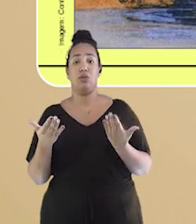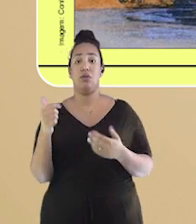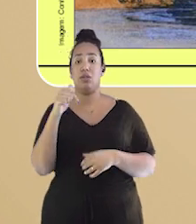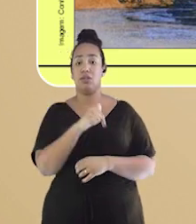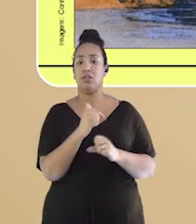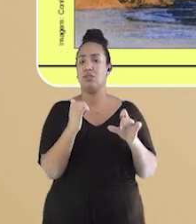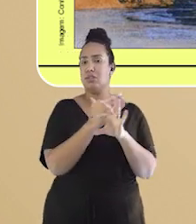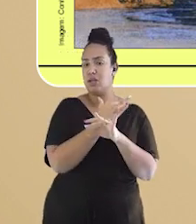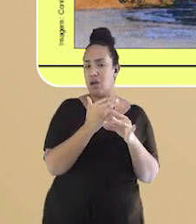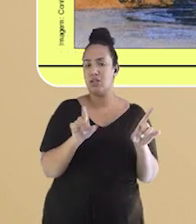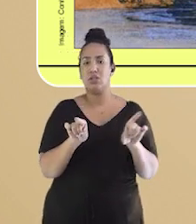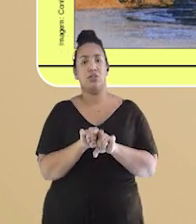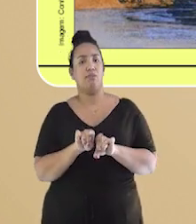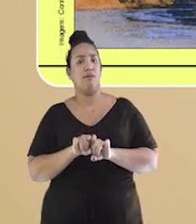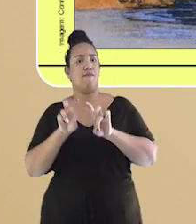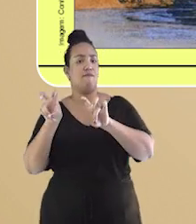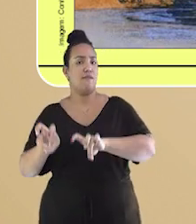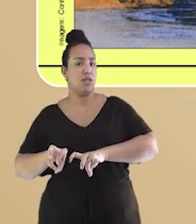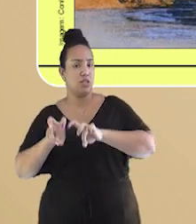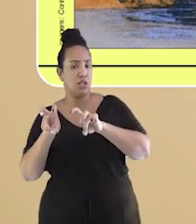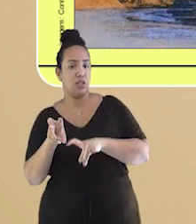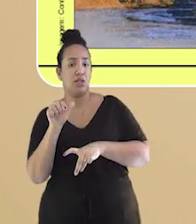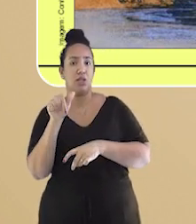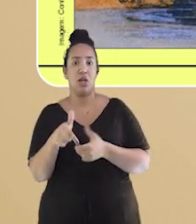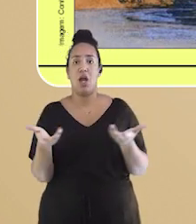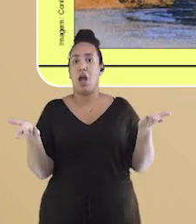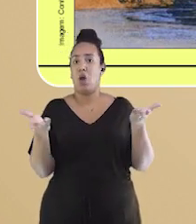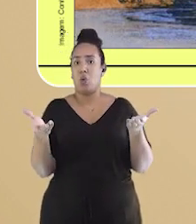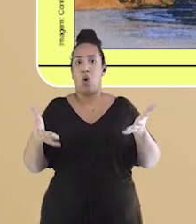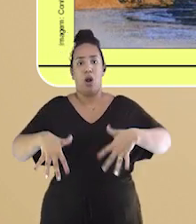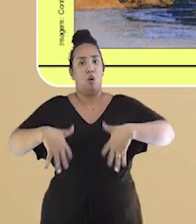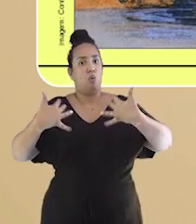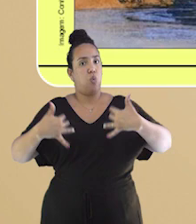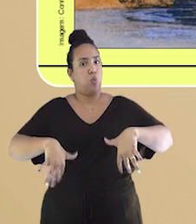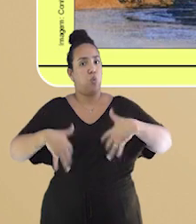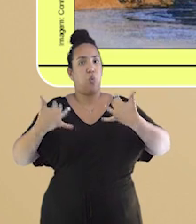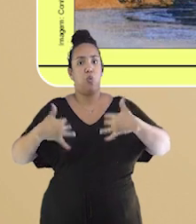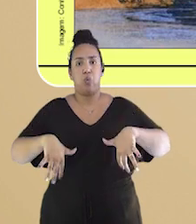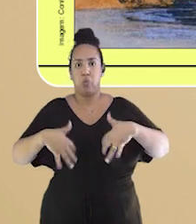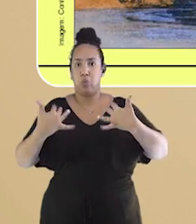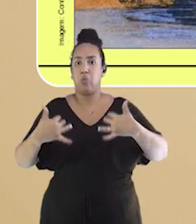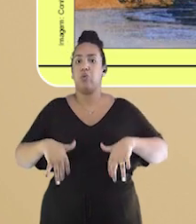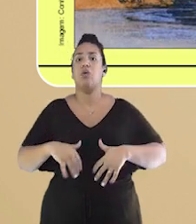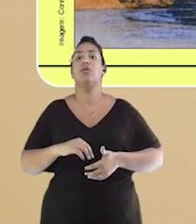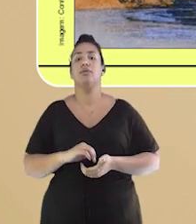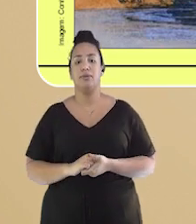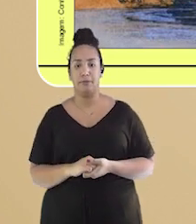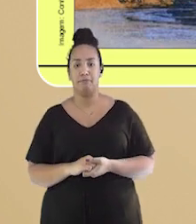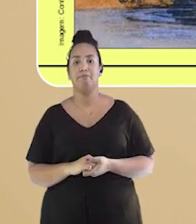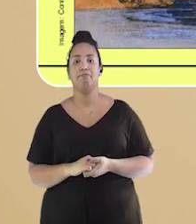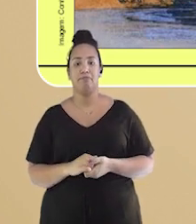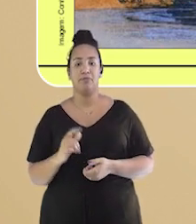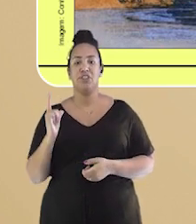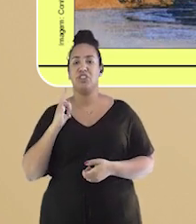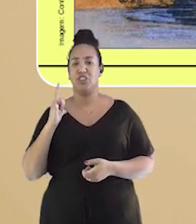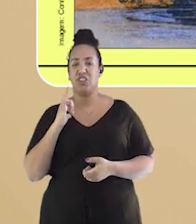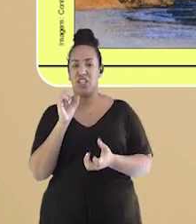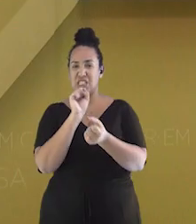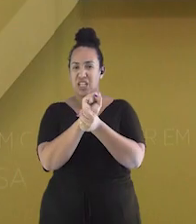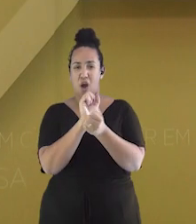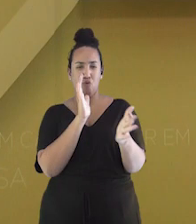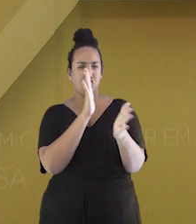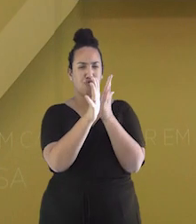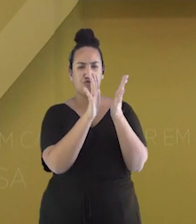até mesmo em algumas fazendas começou a ficar ainda mais turbulências, dadas as frequentes ações de fuga de